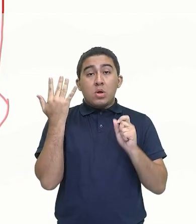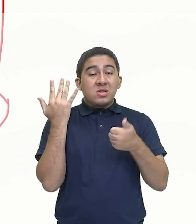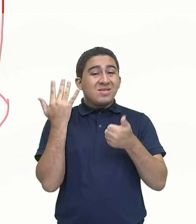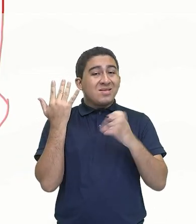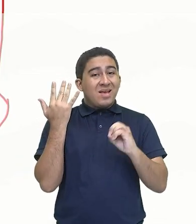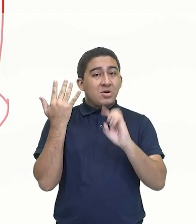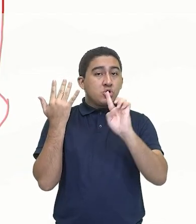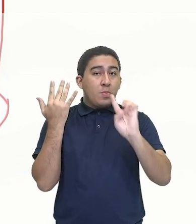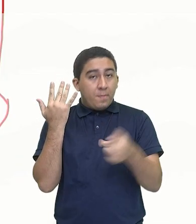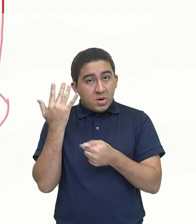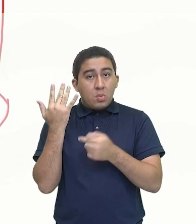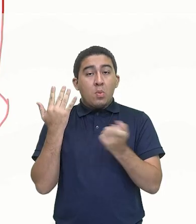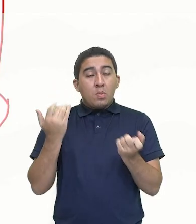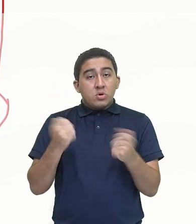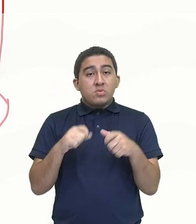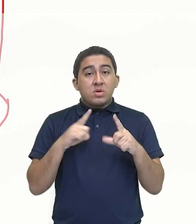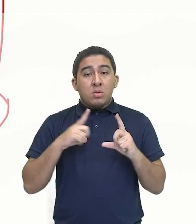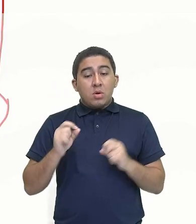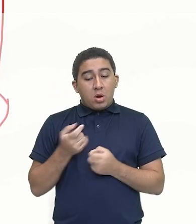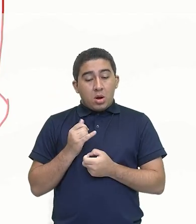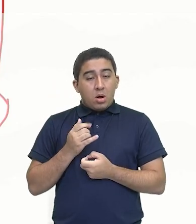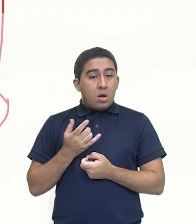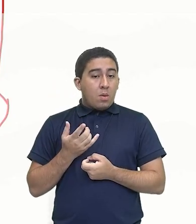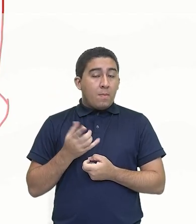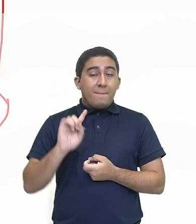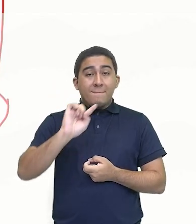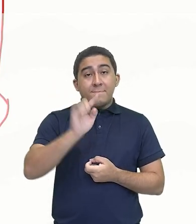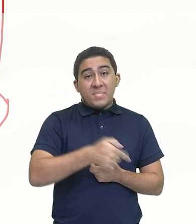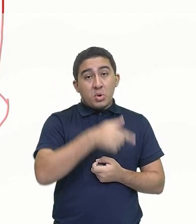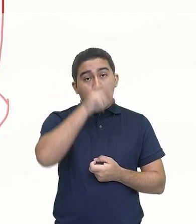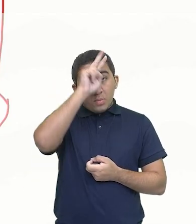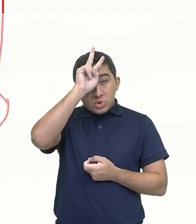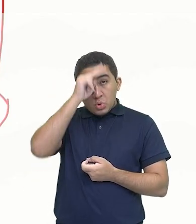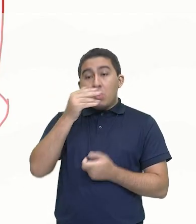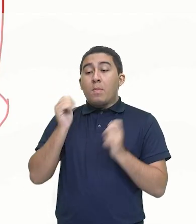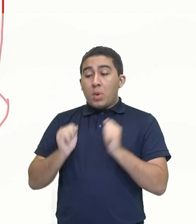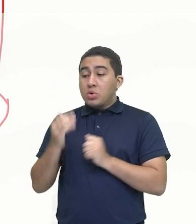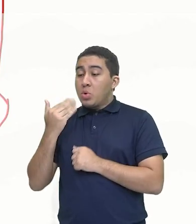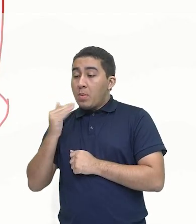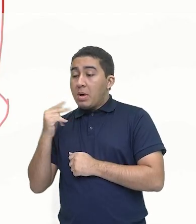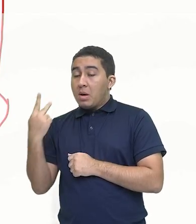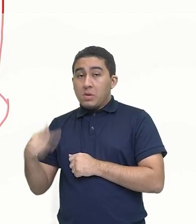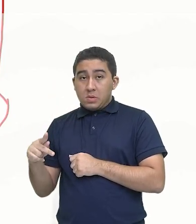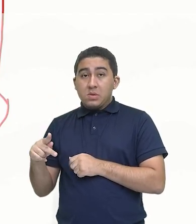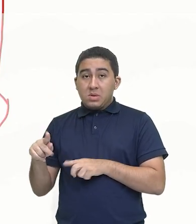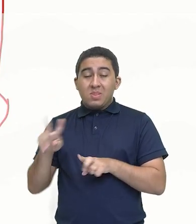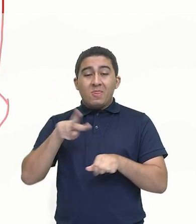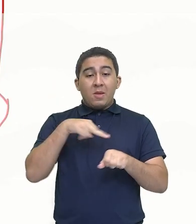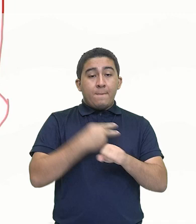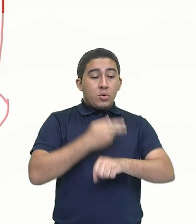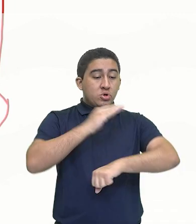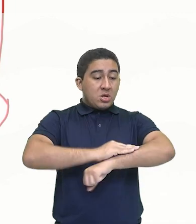10.000 vão alimentar 1.000 besouros, que 1.000 besouros vão alimentar 100 sapos, por exemplo. E